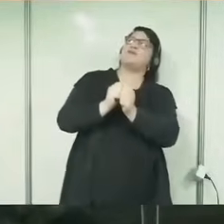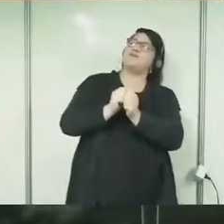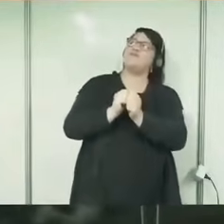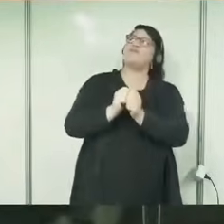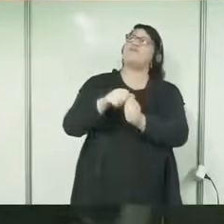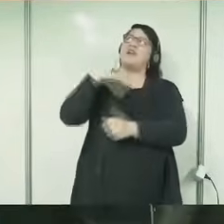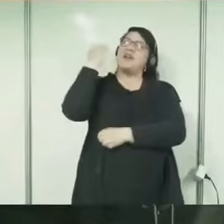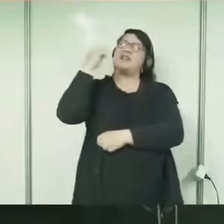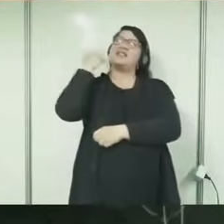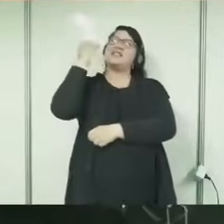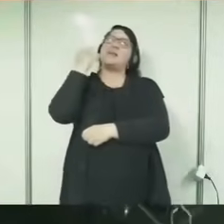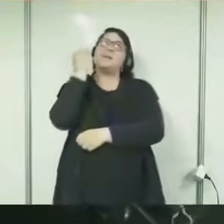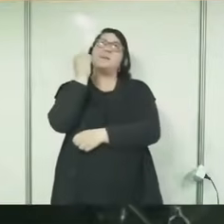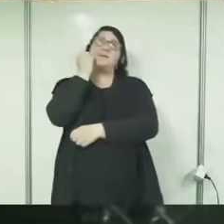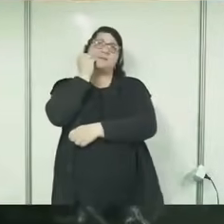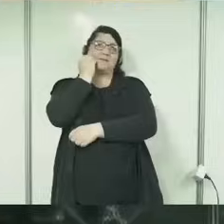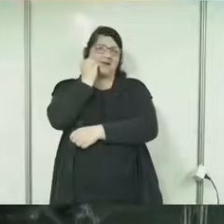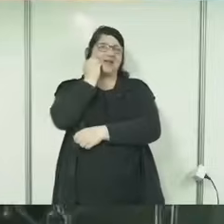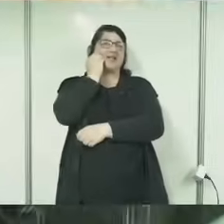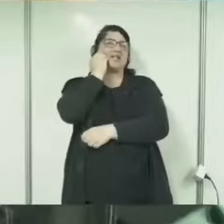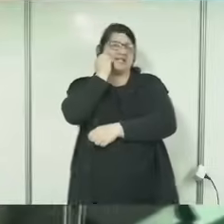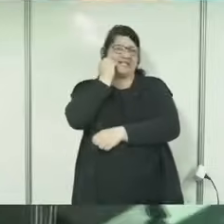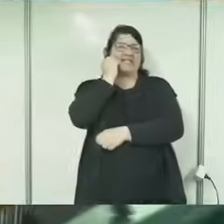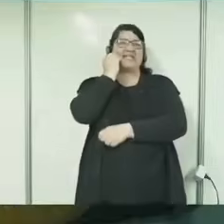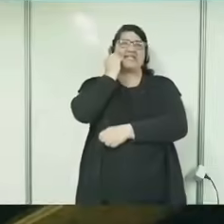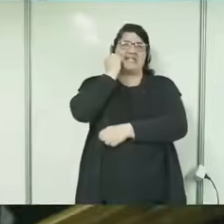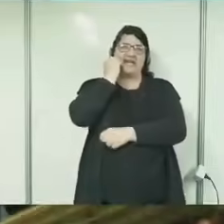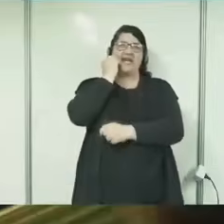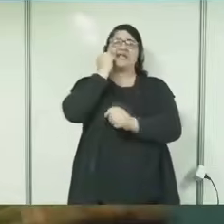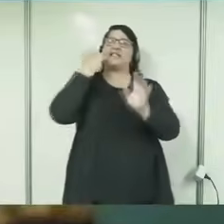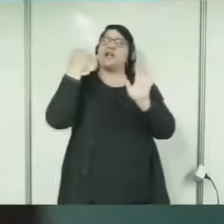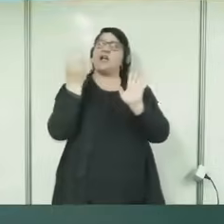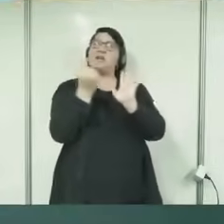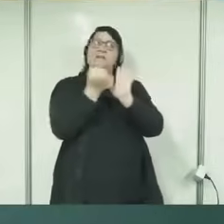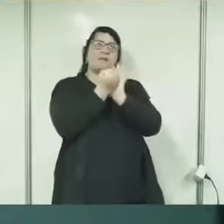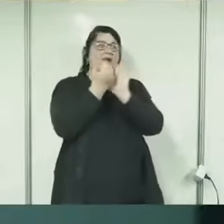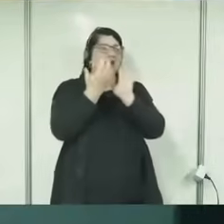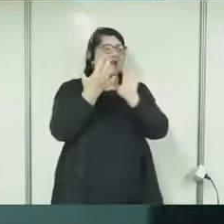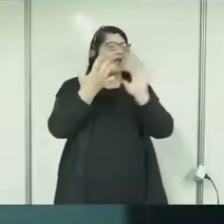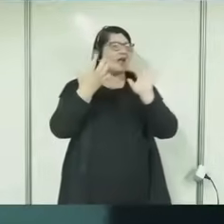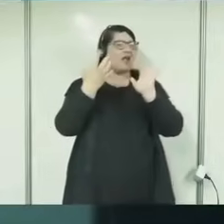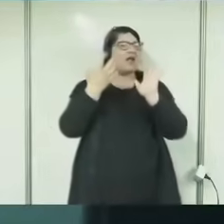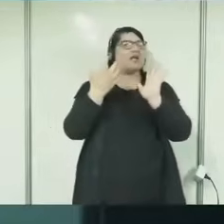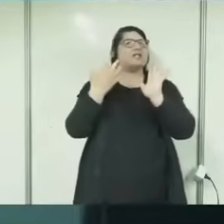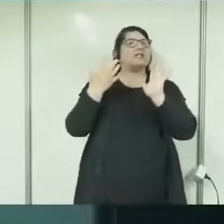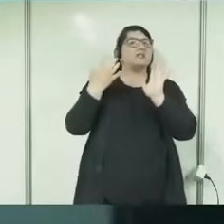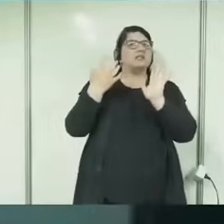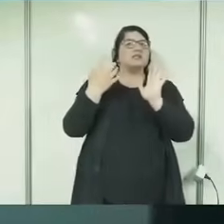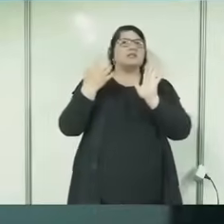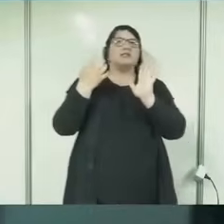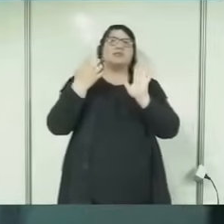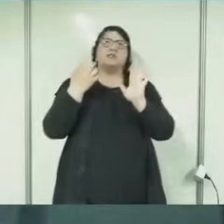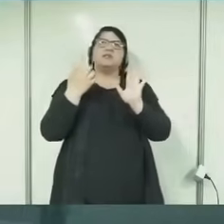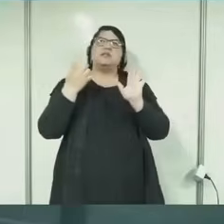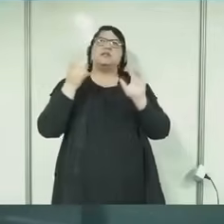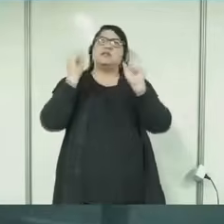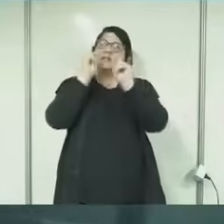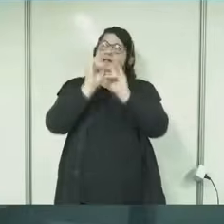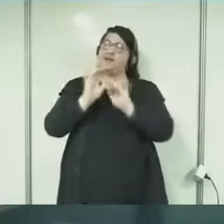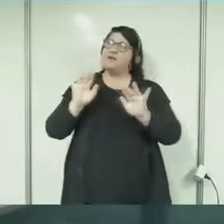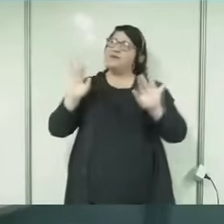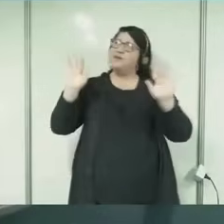Experiências, marcas, ilusões, minha confiança me segue aonde